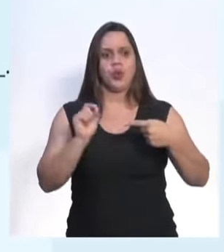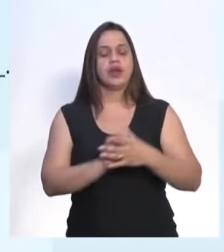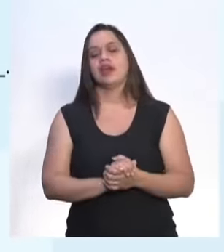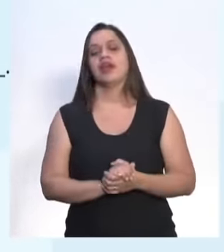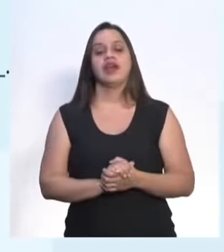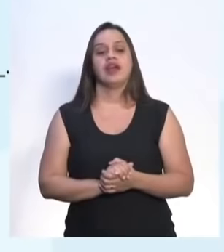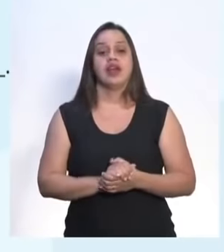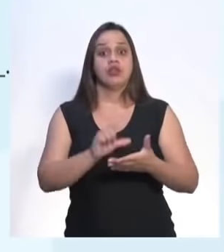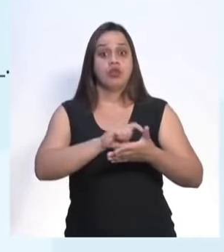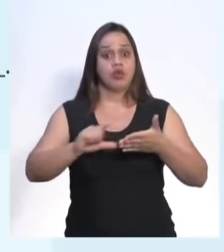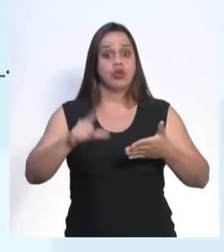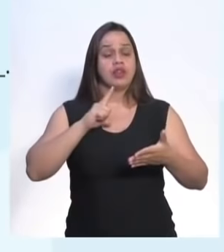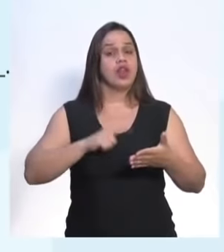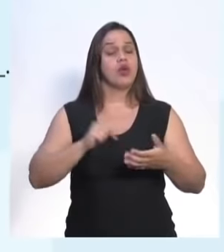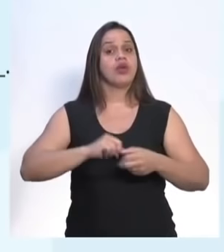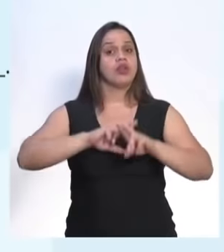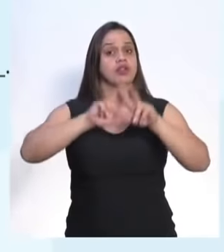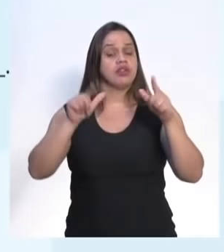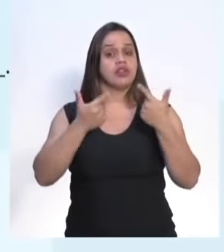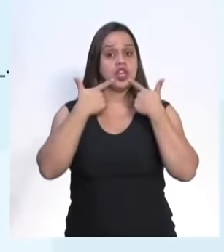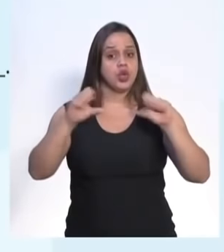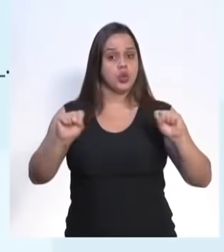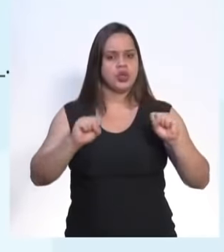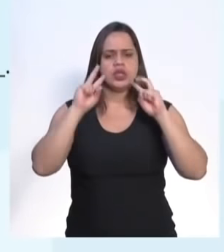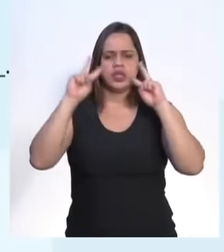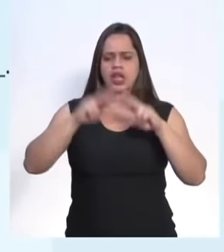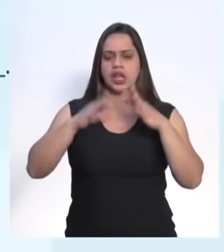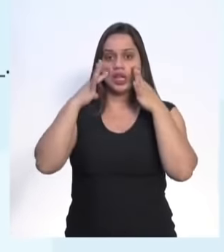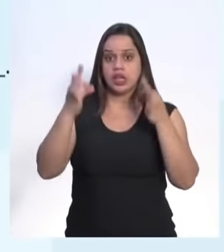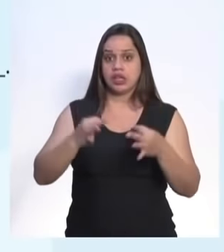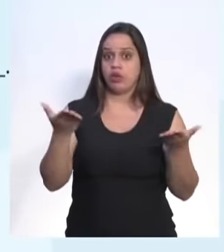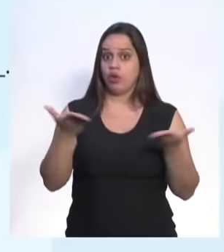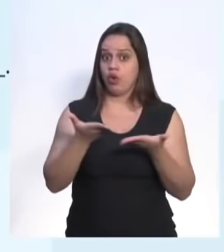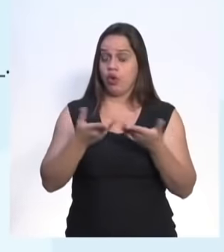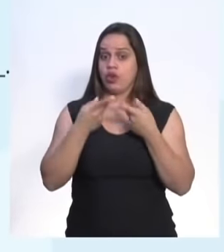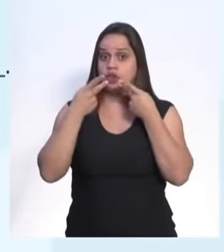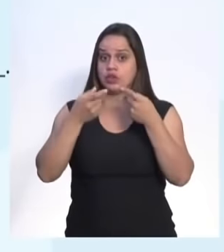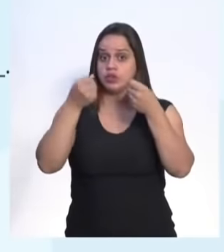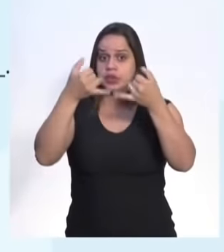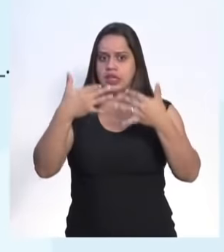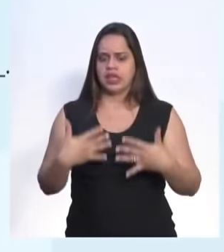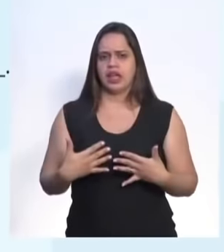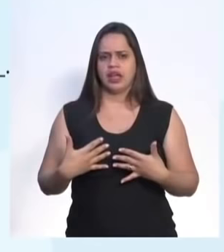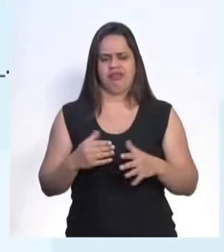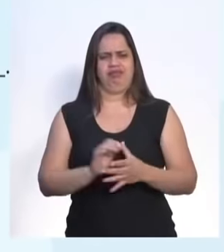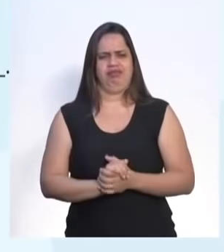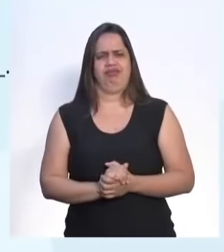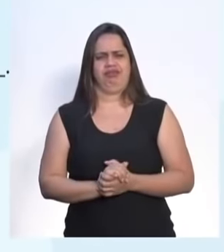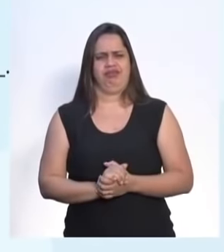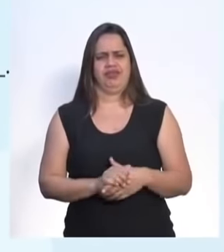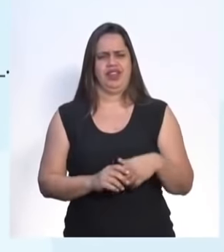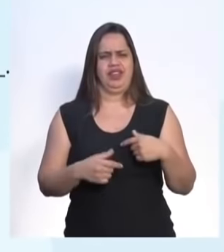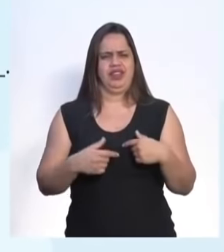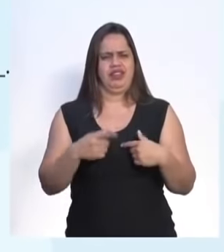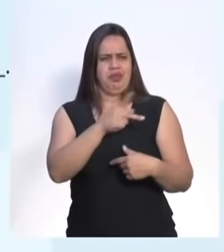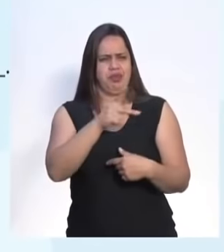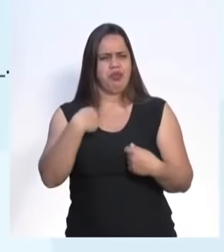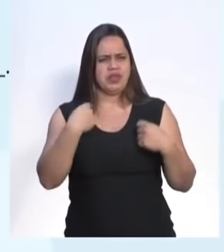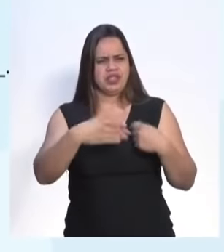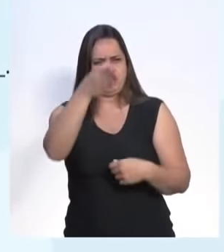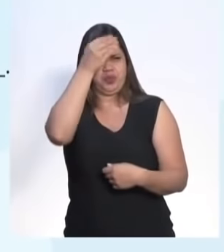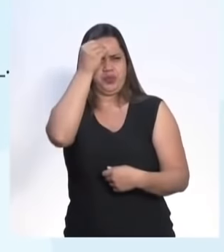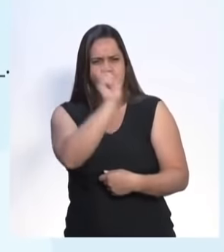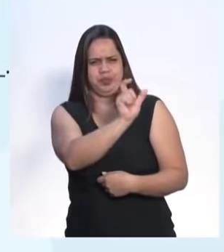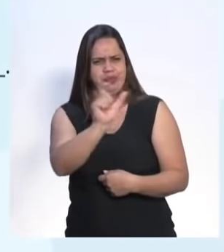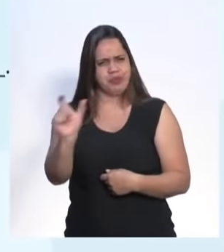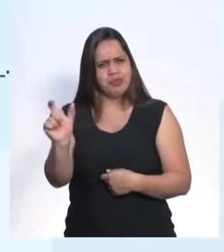uma variação linguística. Prestando atenção aí no que eu acabei de falar. Pro, eu vou precisar decorar esse tipo de variação de forma alguma.